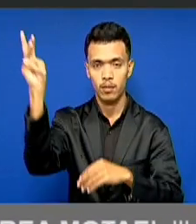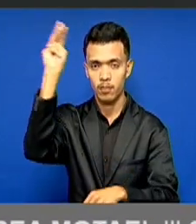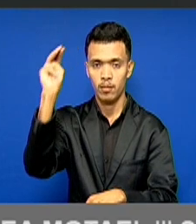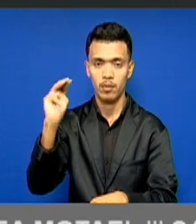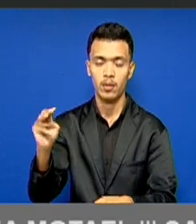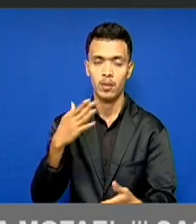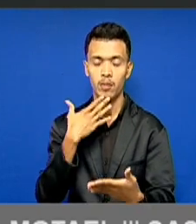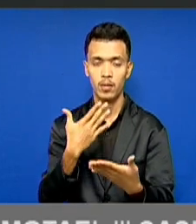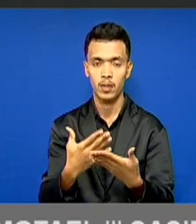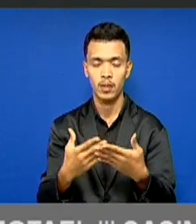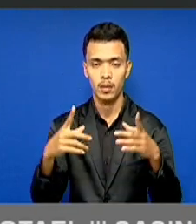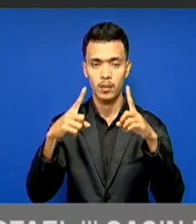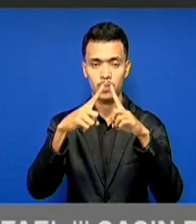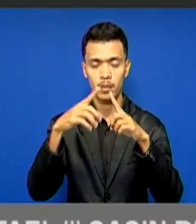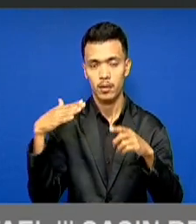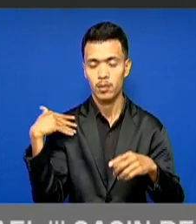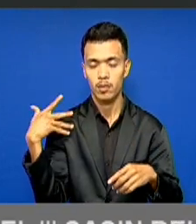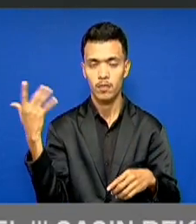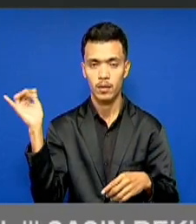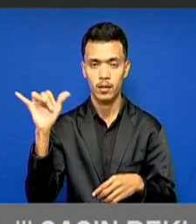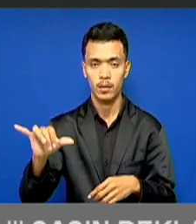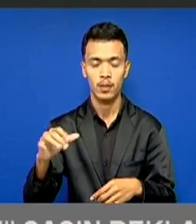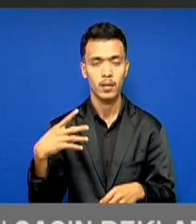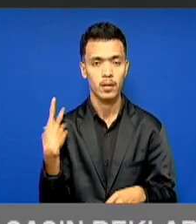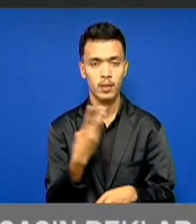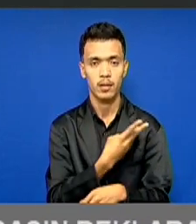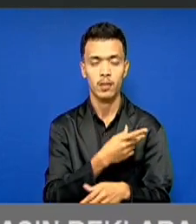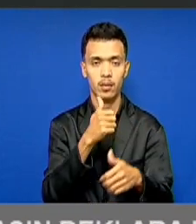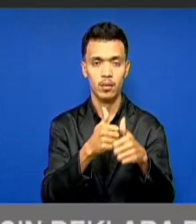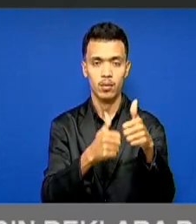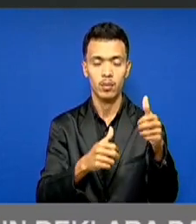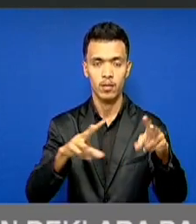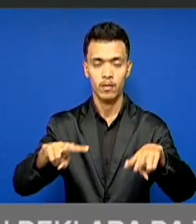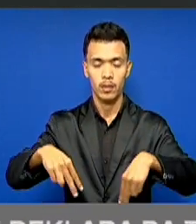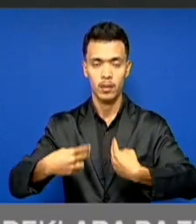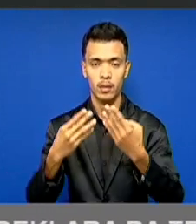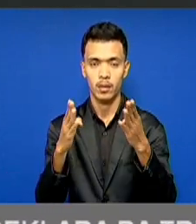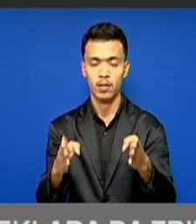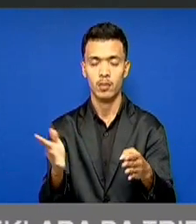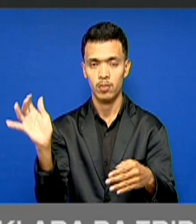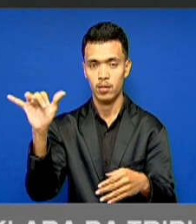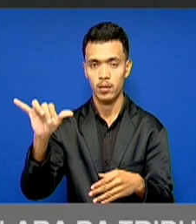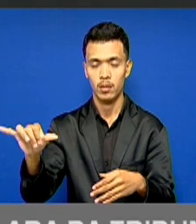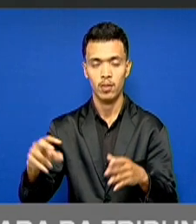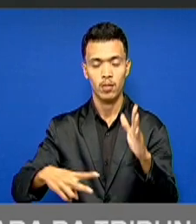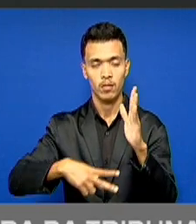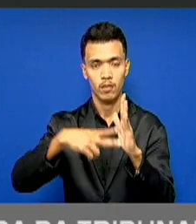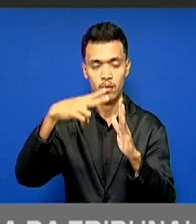sira. Kair meting na fati principio luta na insir ninian, liliu dignifica, no